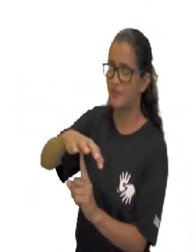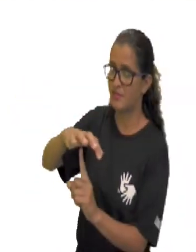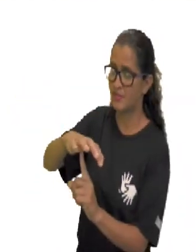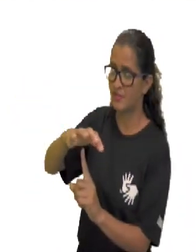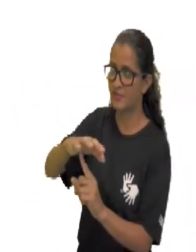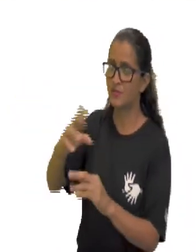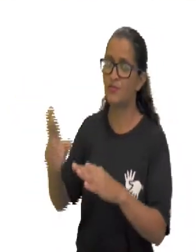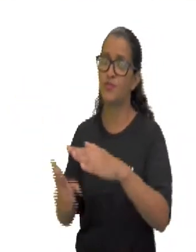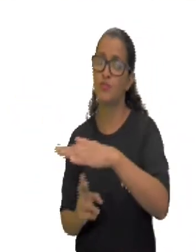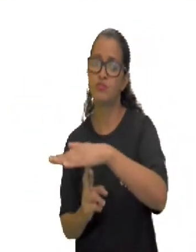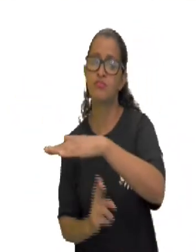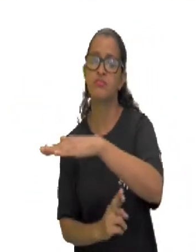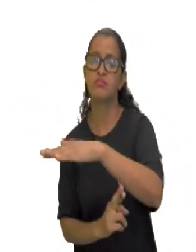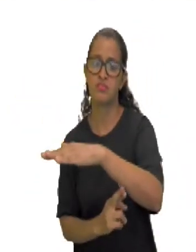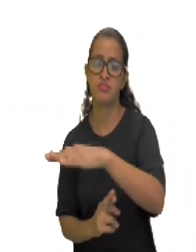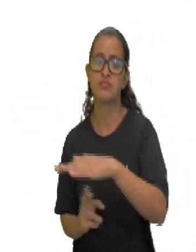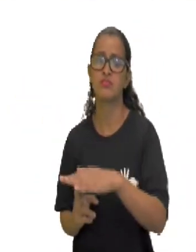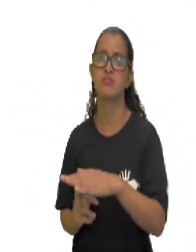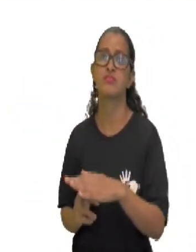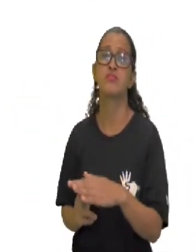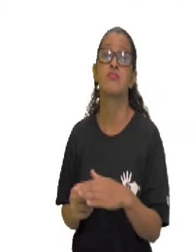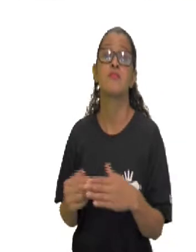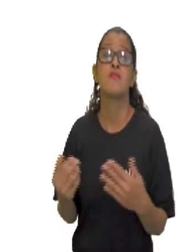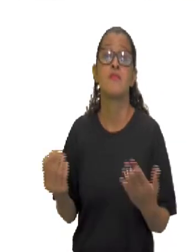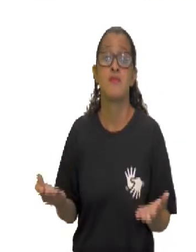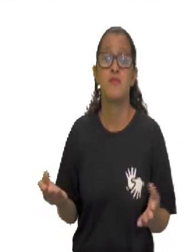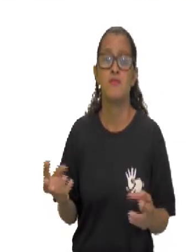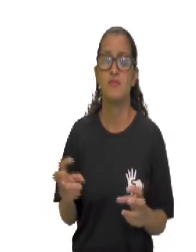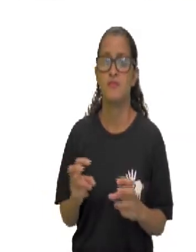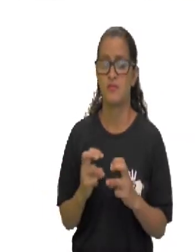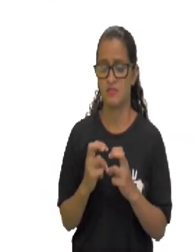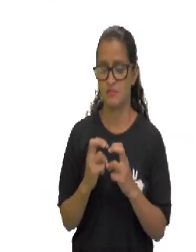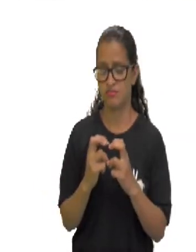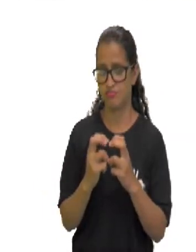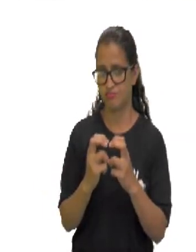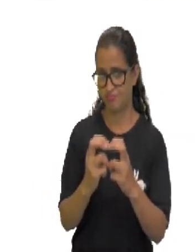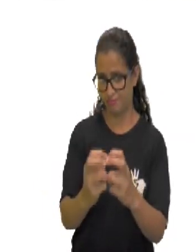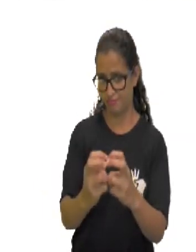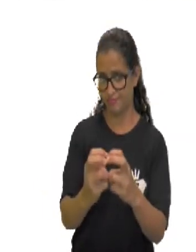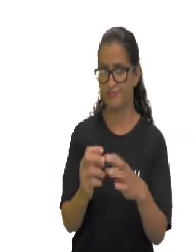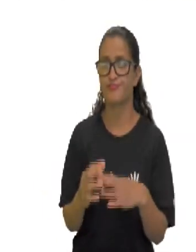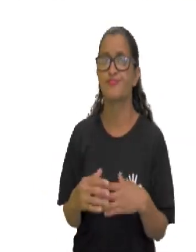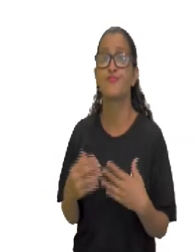rodoviária, que pode ser aí a estação de trem aqui.